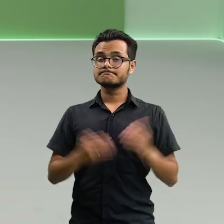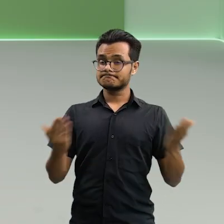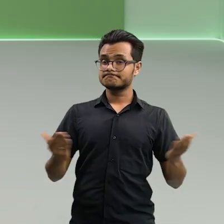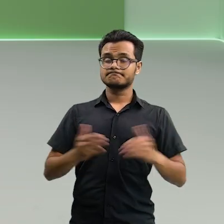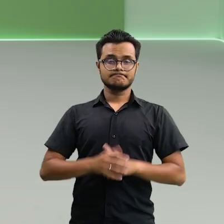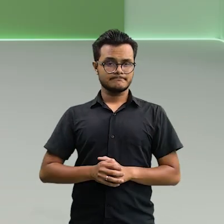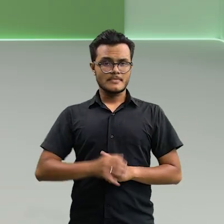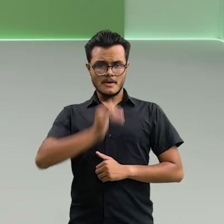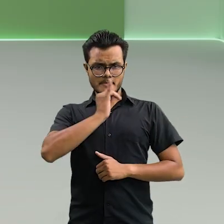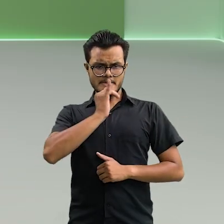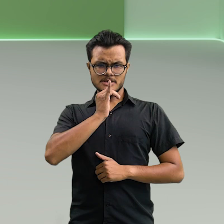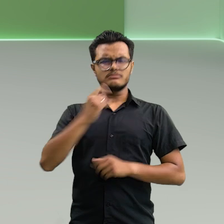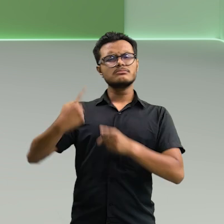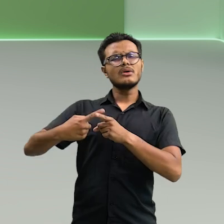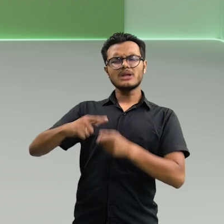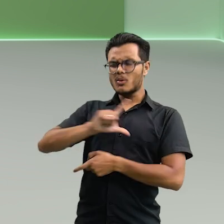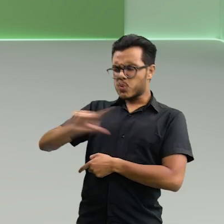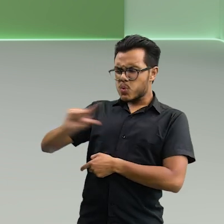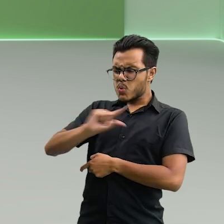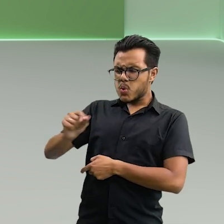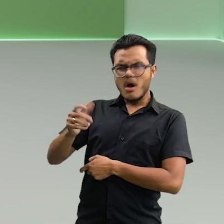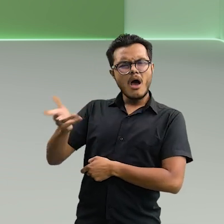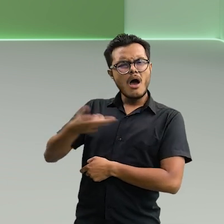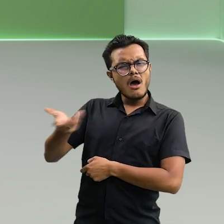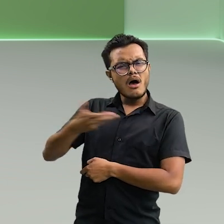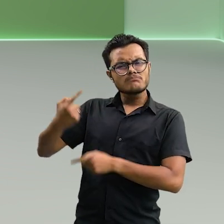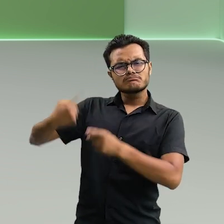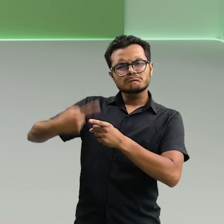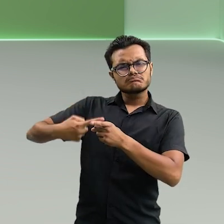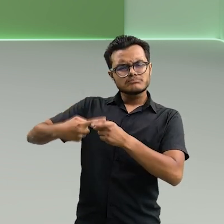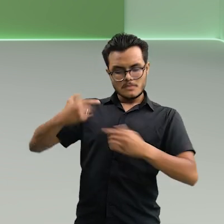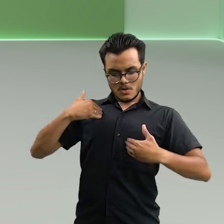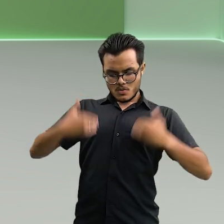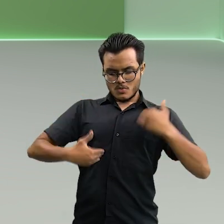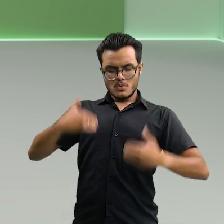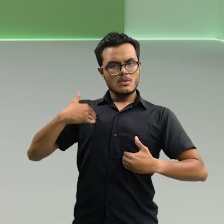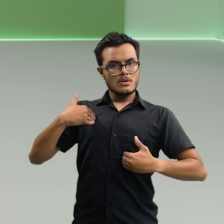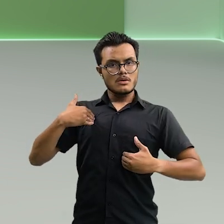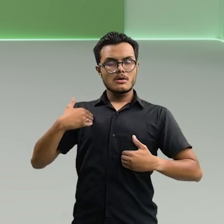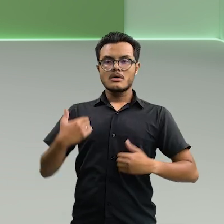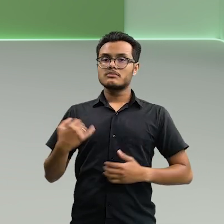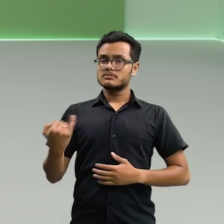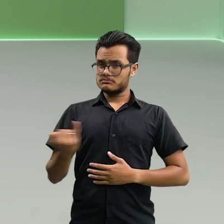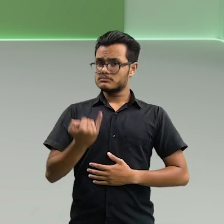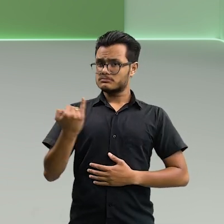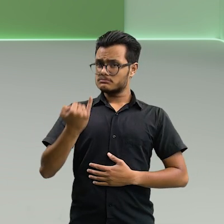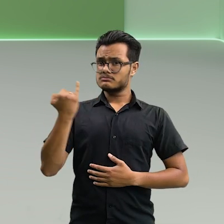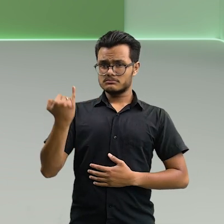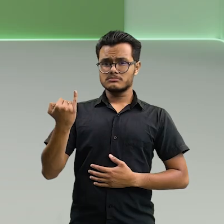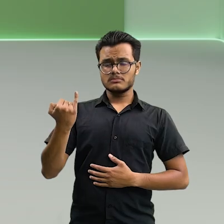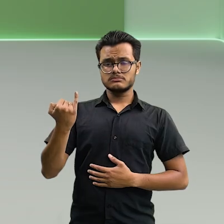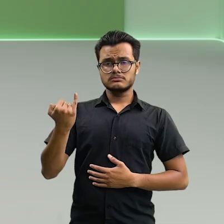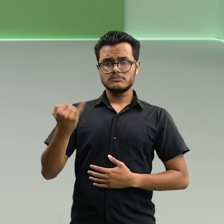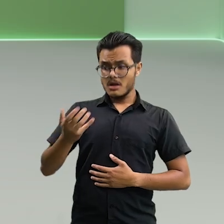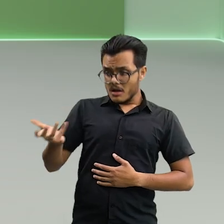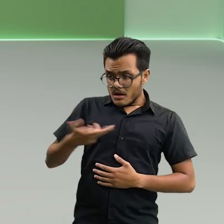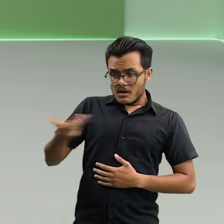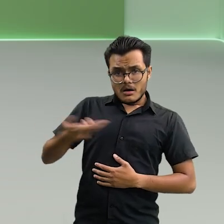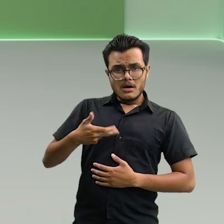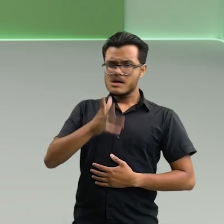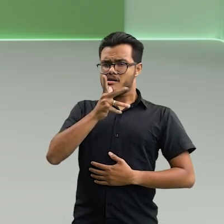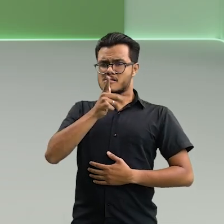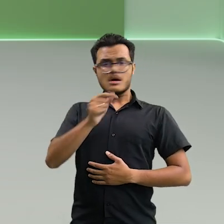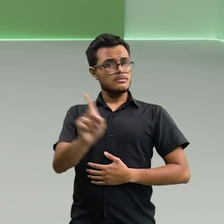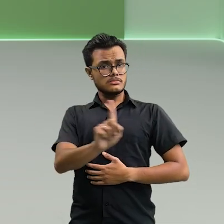ter um impulso mais rápido, mais veloz, para um organismo é de fundamental para que ocorra